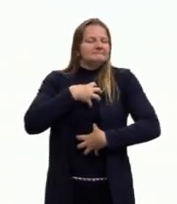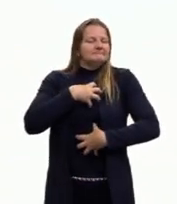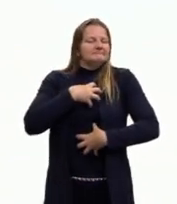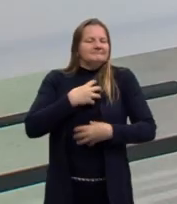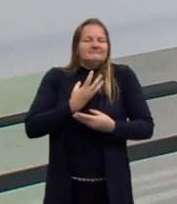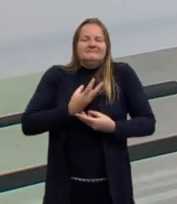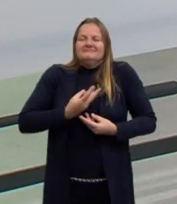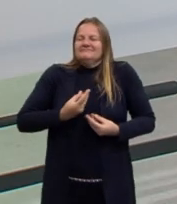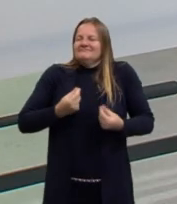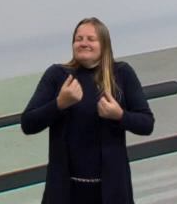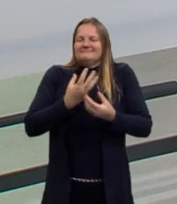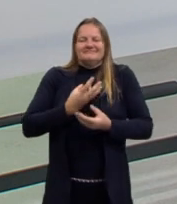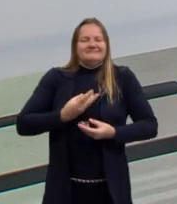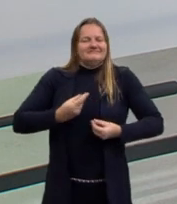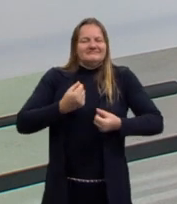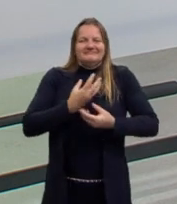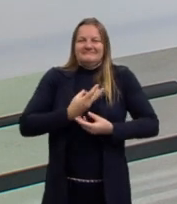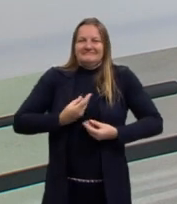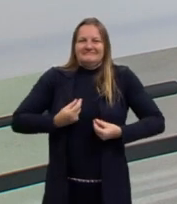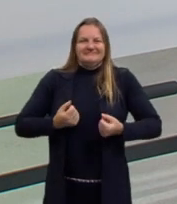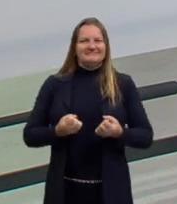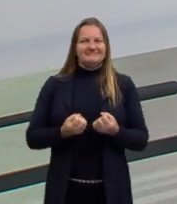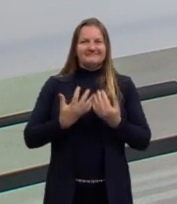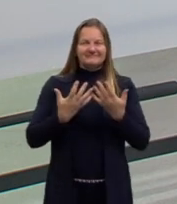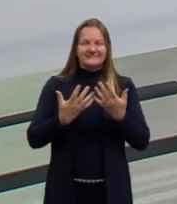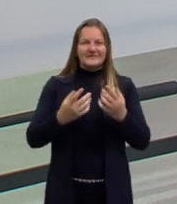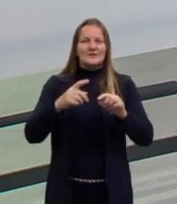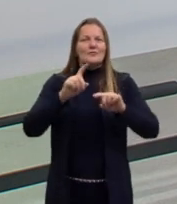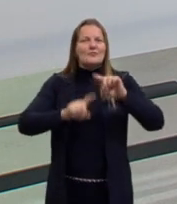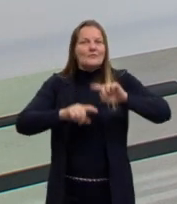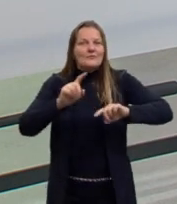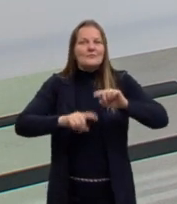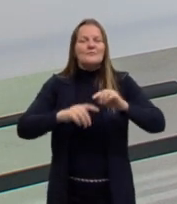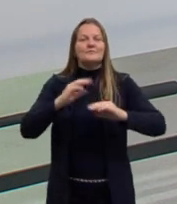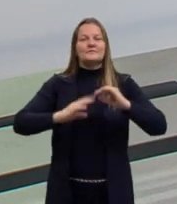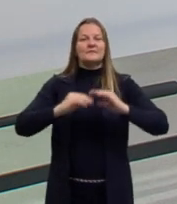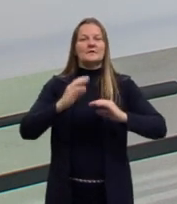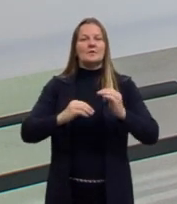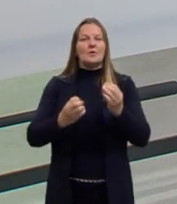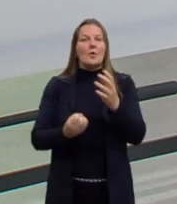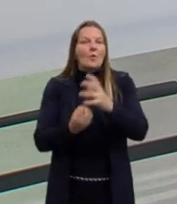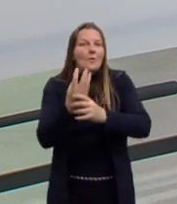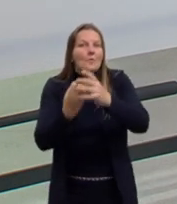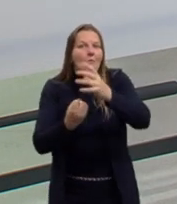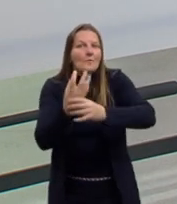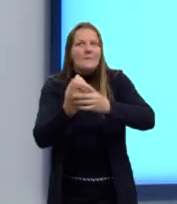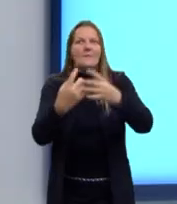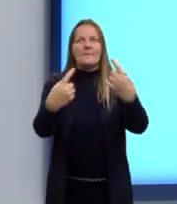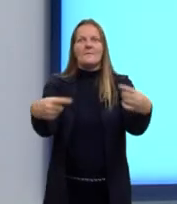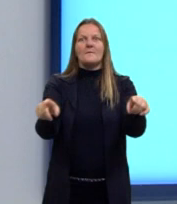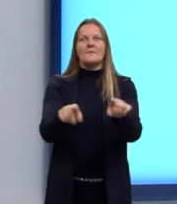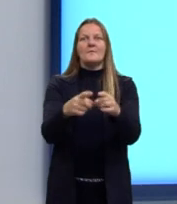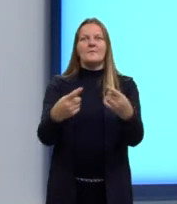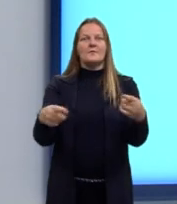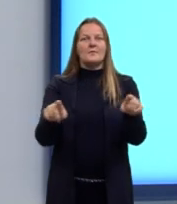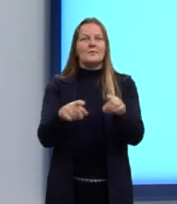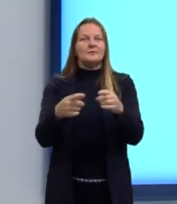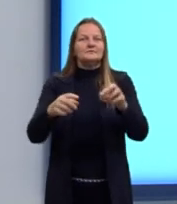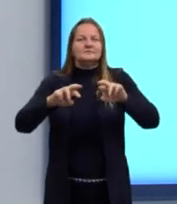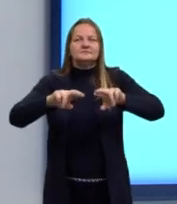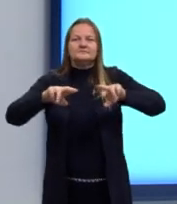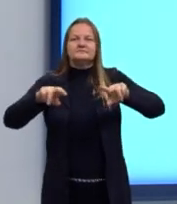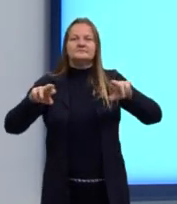harmoniosos expressivos execução de uma composição musical por diversos meios